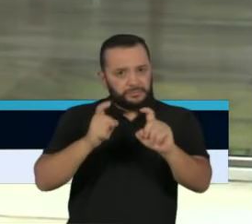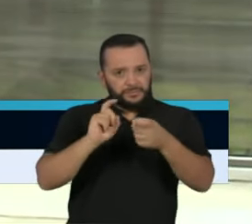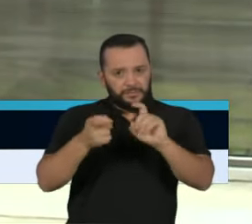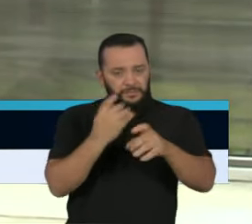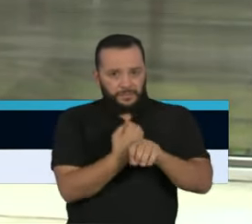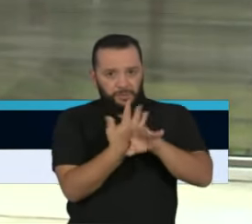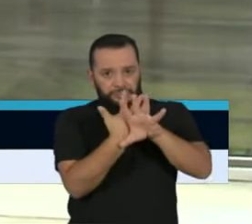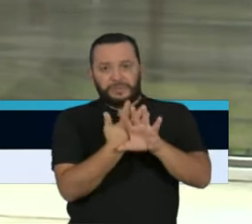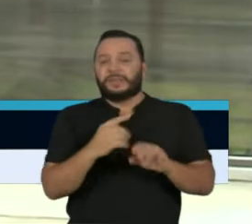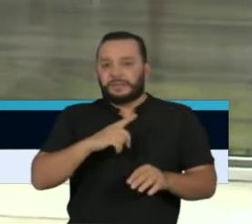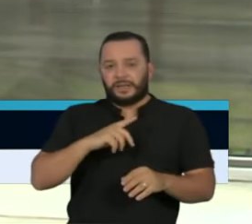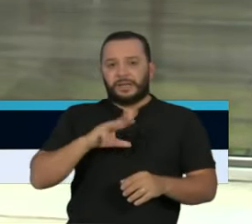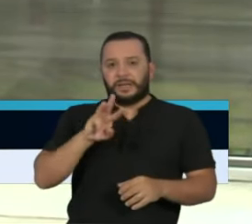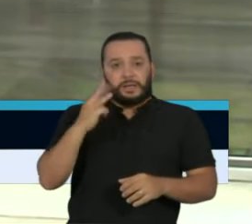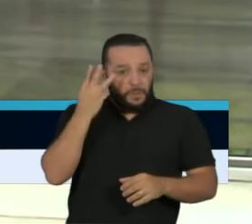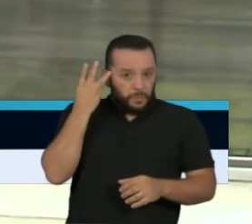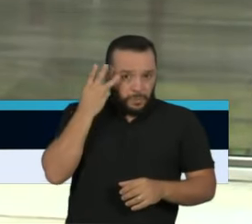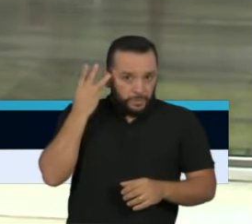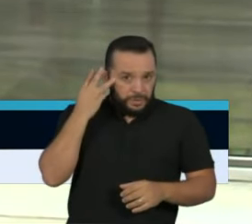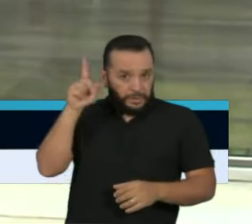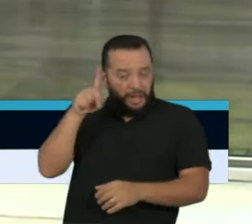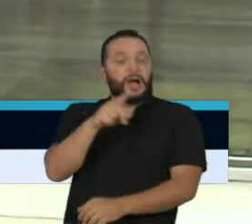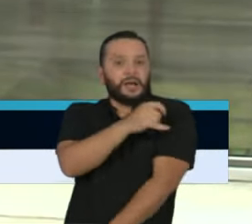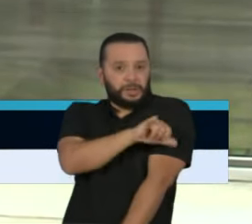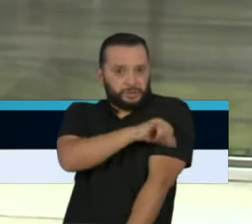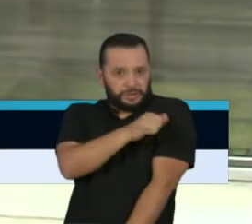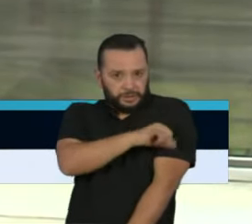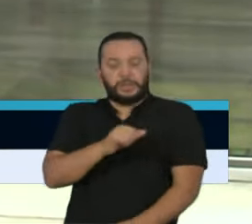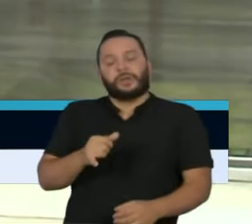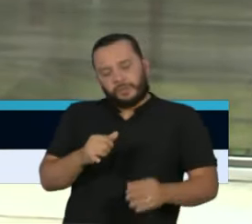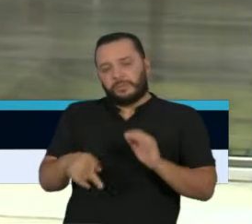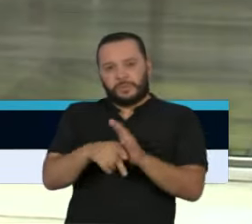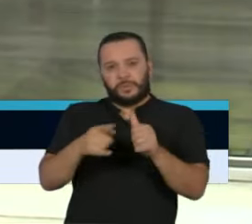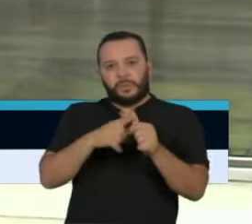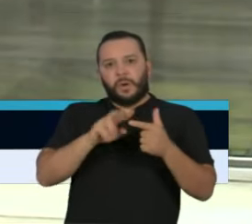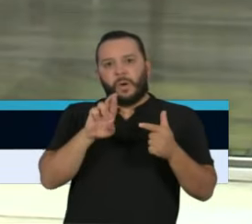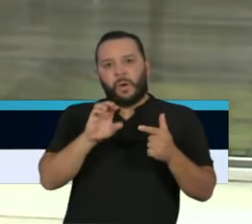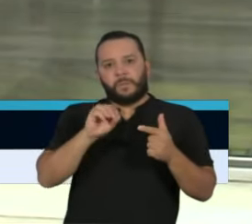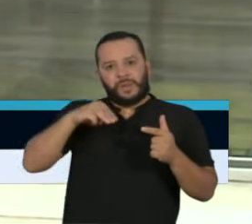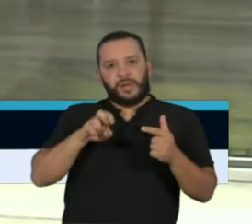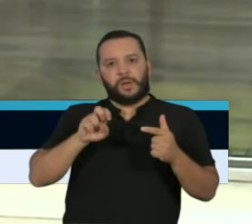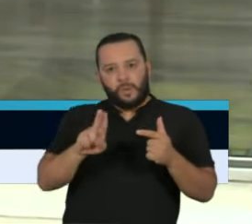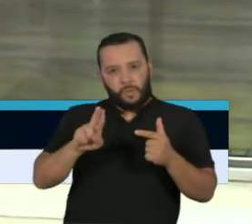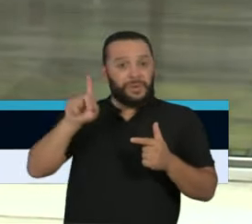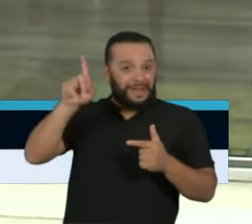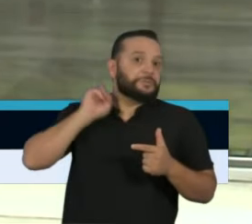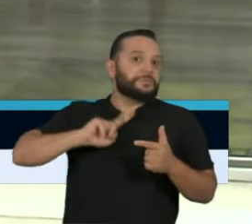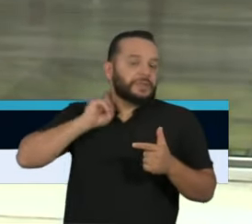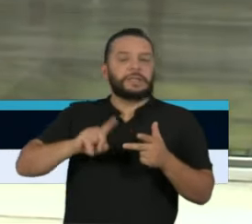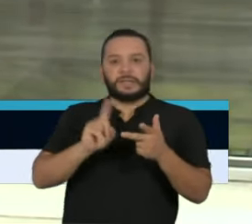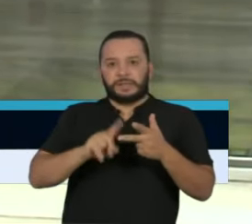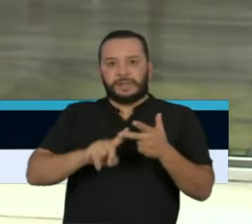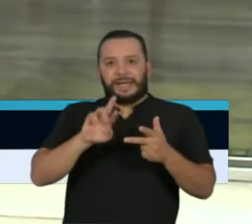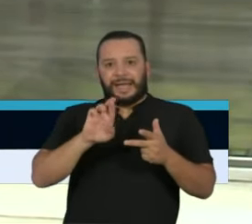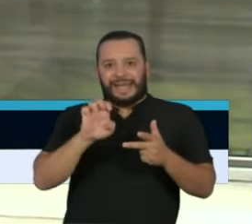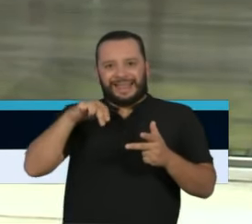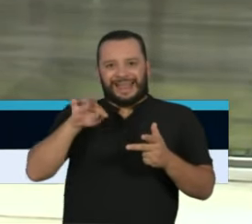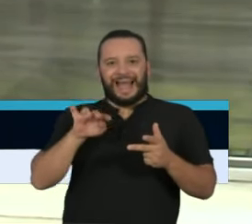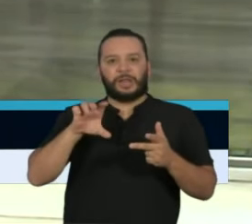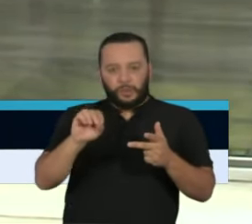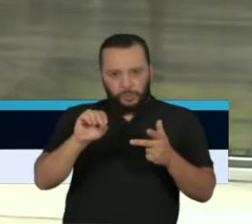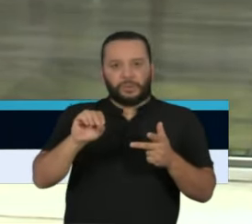os governadores Wilson Witzel, governador do estado do Rio de Janeiro, governador Romeu Zema, do estado de Minas Gerais, governador Renato Casagrande,